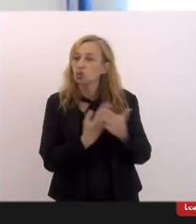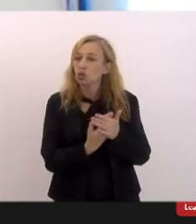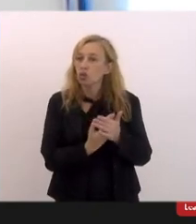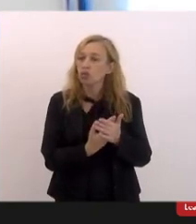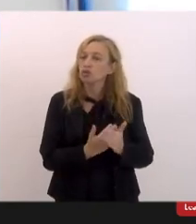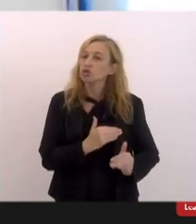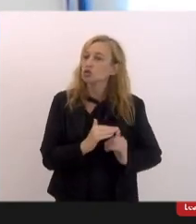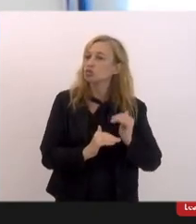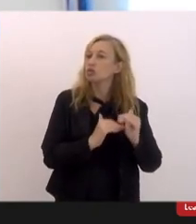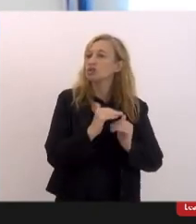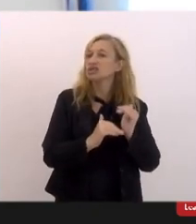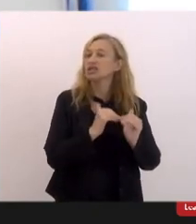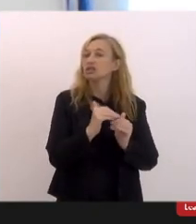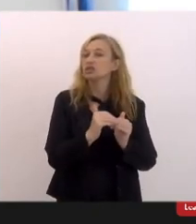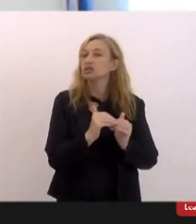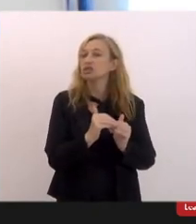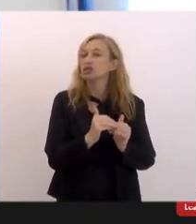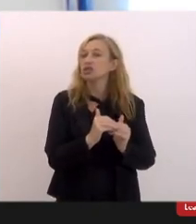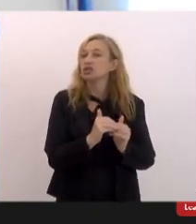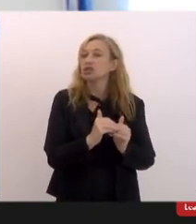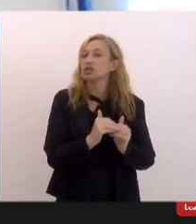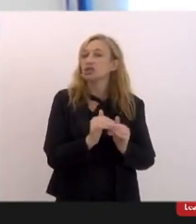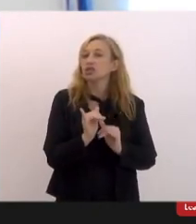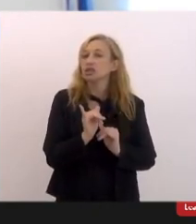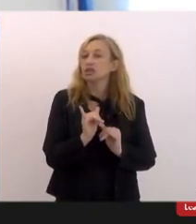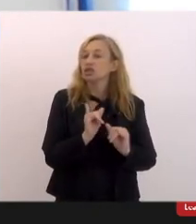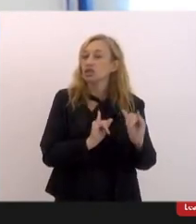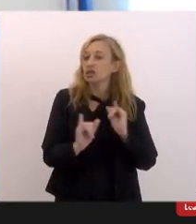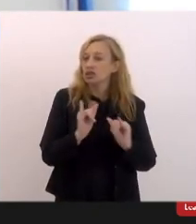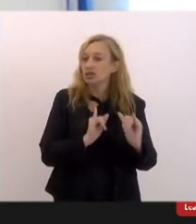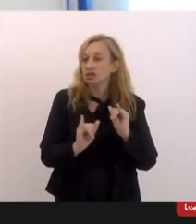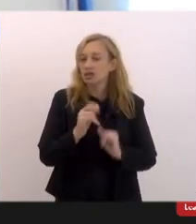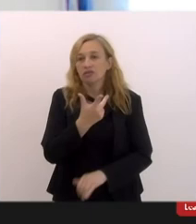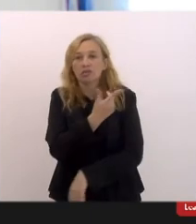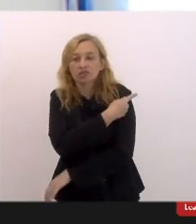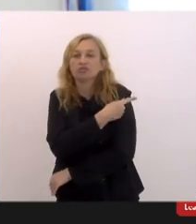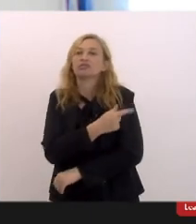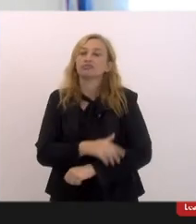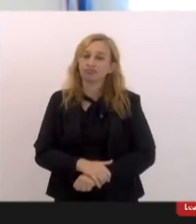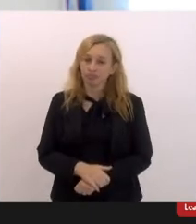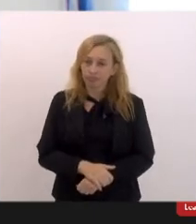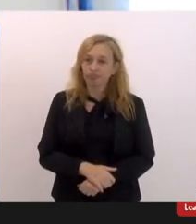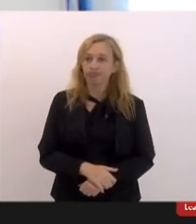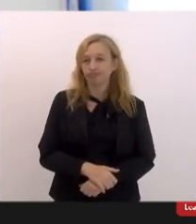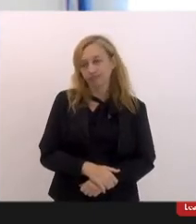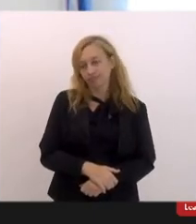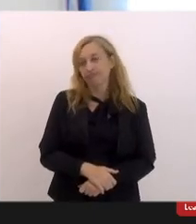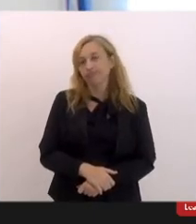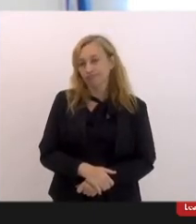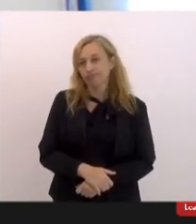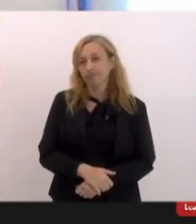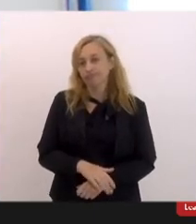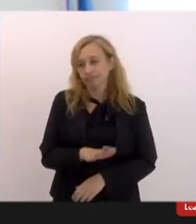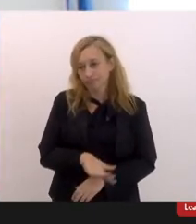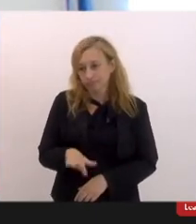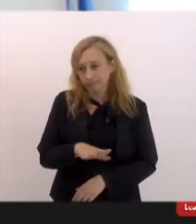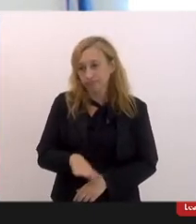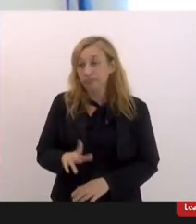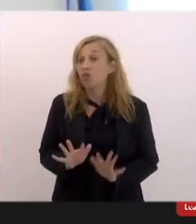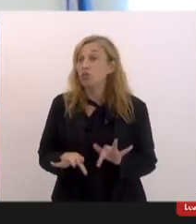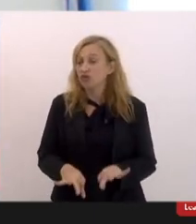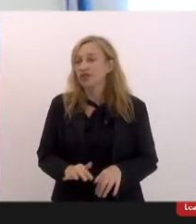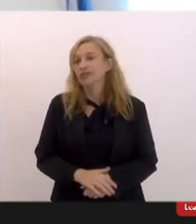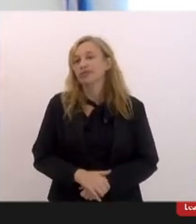nesse processo de mobilização para que a gente garanta a imunização das nossas crianças. E, por